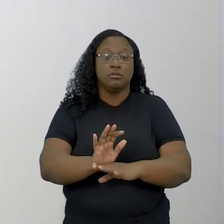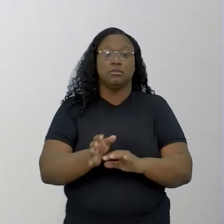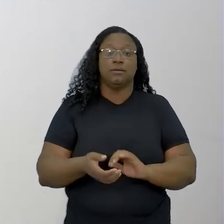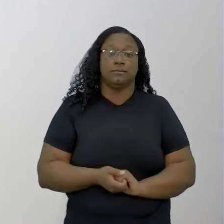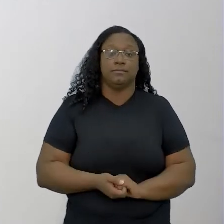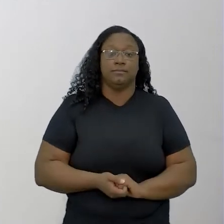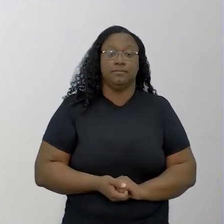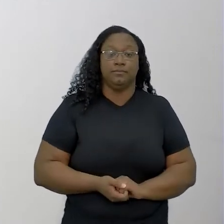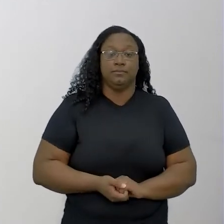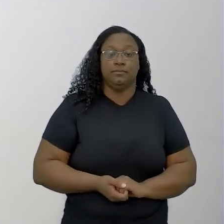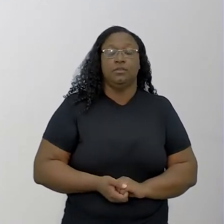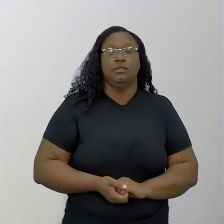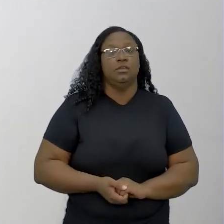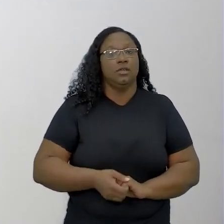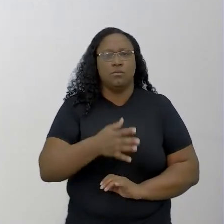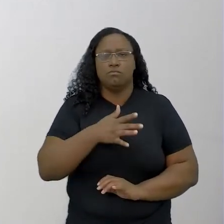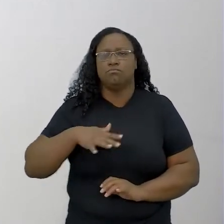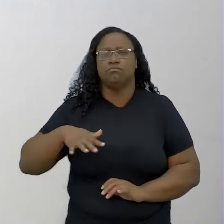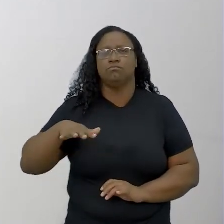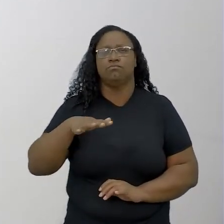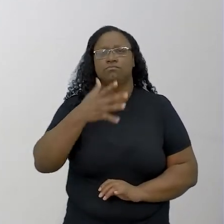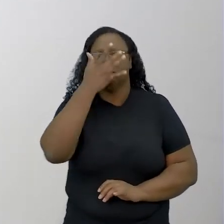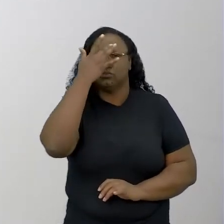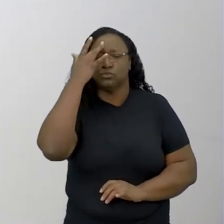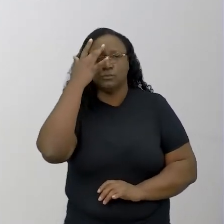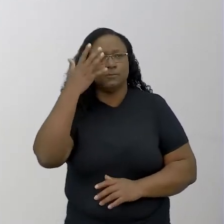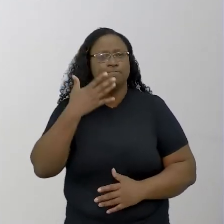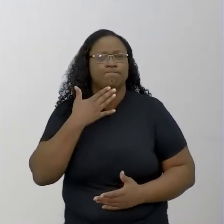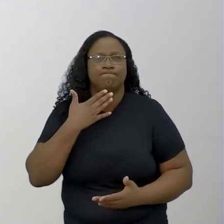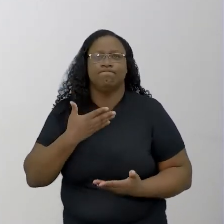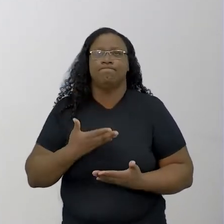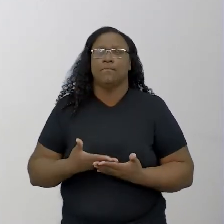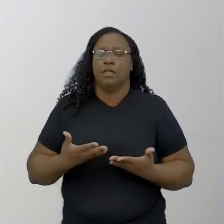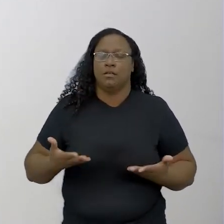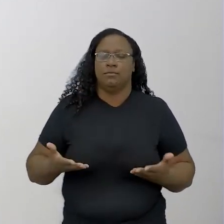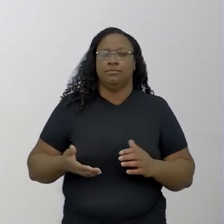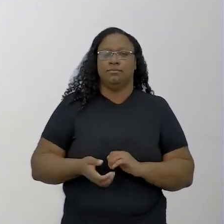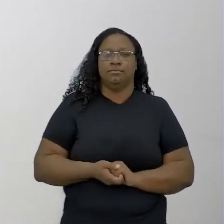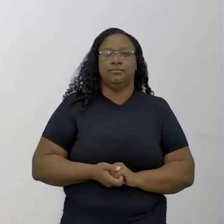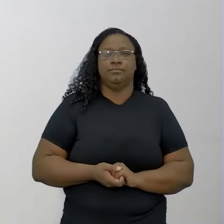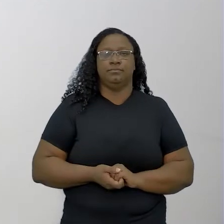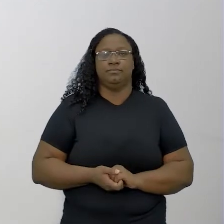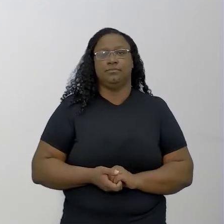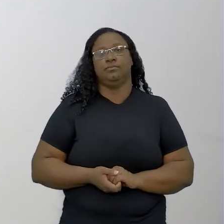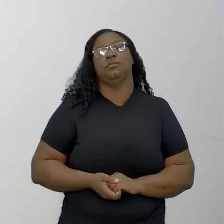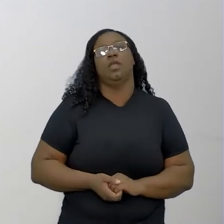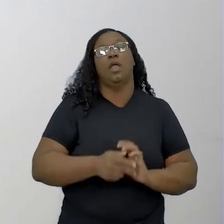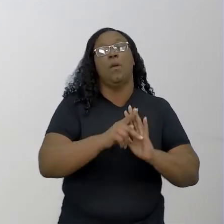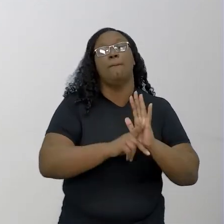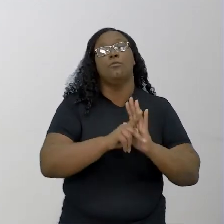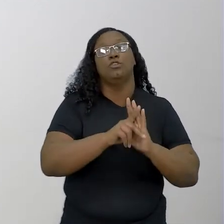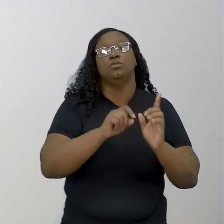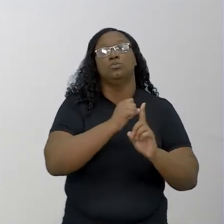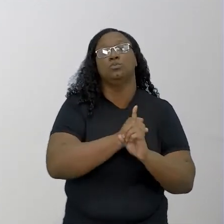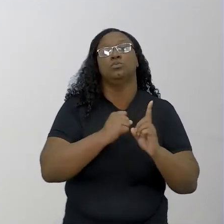toda a minha admiração, inclusive, que acaba se engajando em projetos sociais. Quer